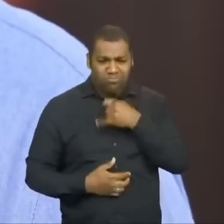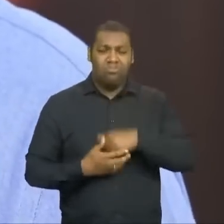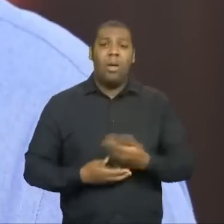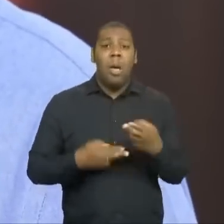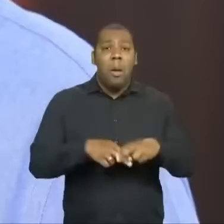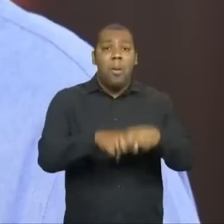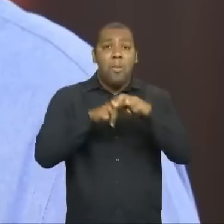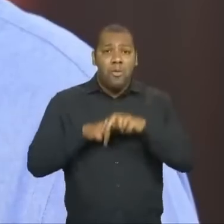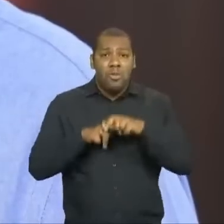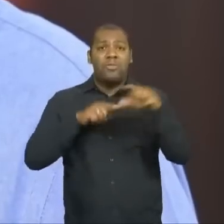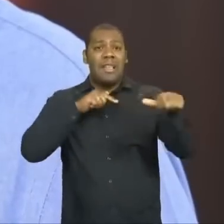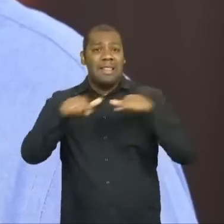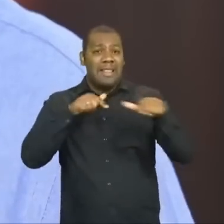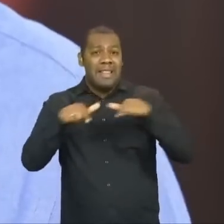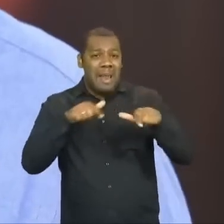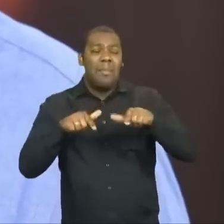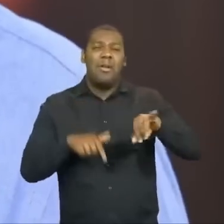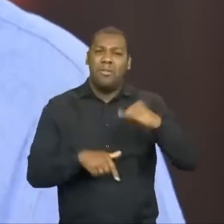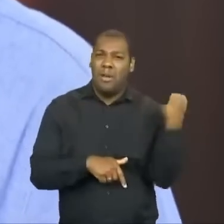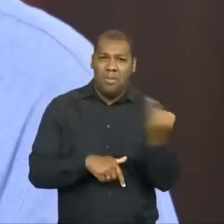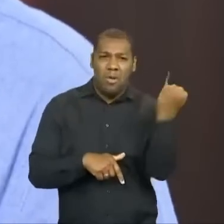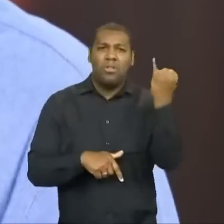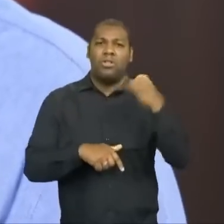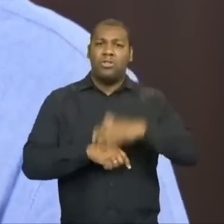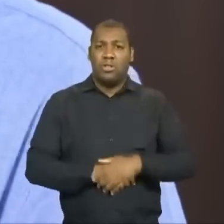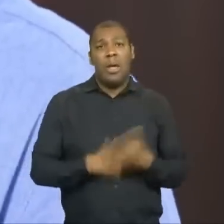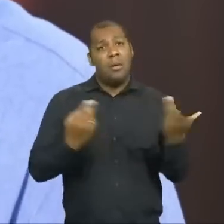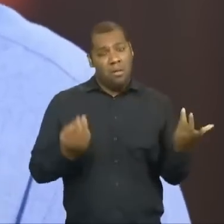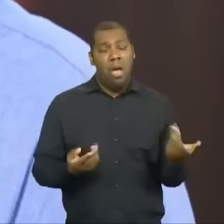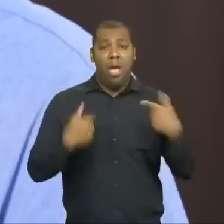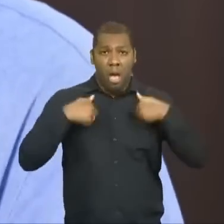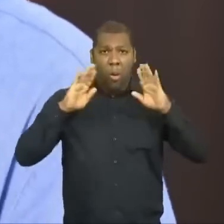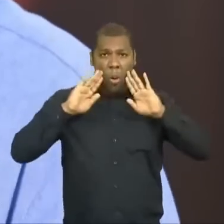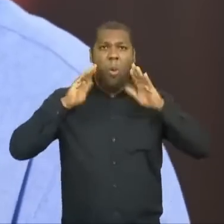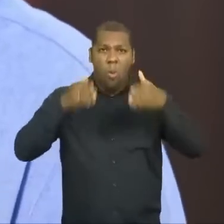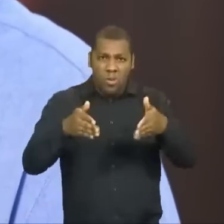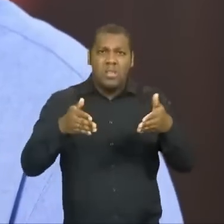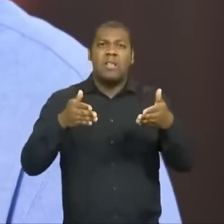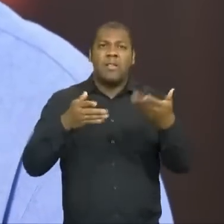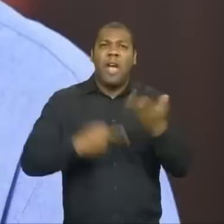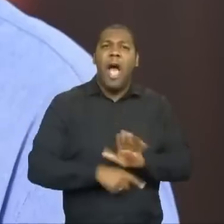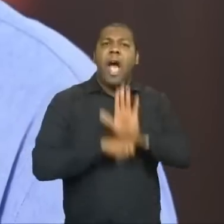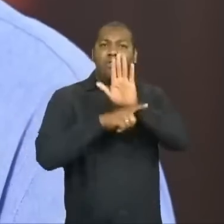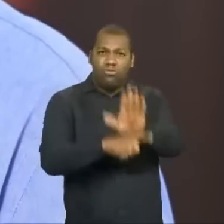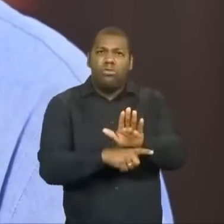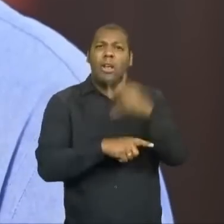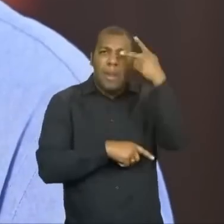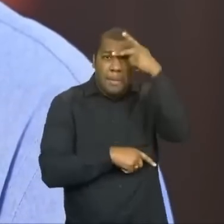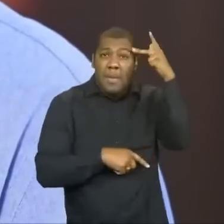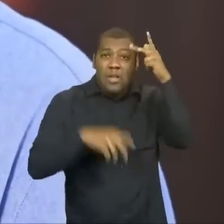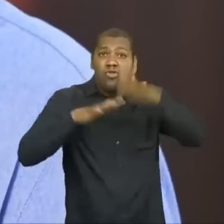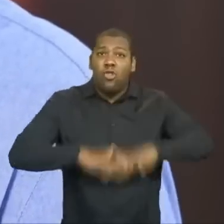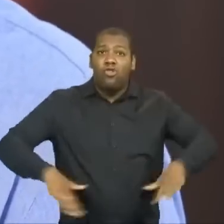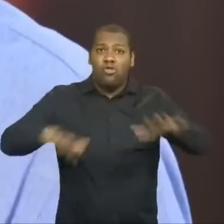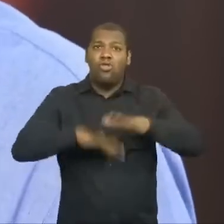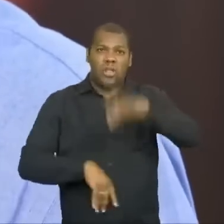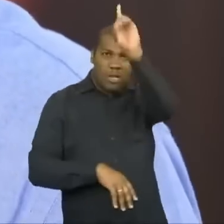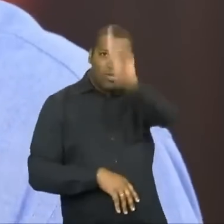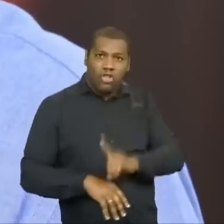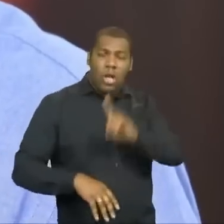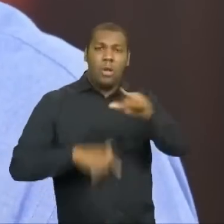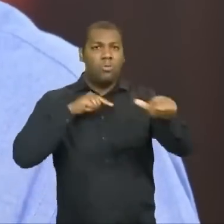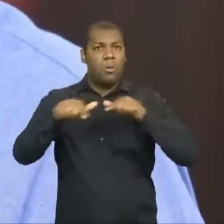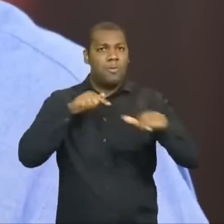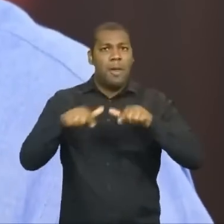é minha obsessão. A minha obsessão é garantir que todo mundo tem o direito de trabalhar. Como é gostoso a